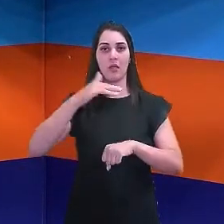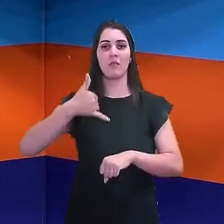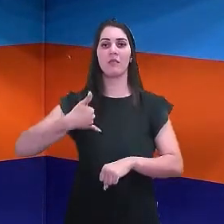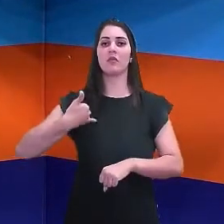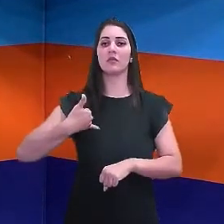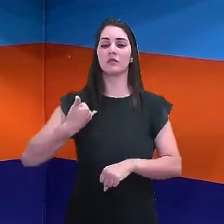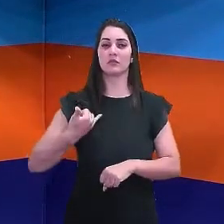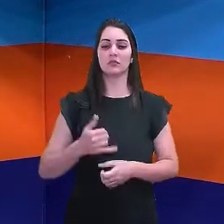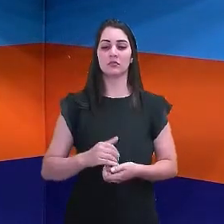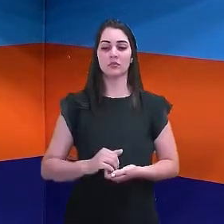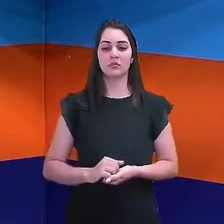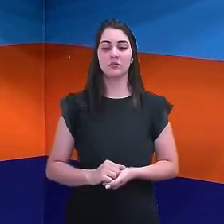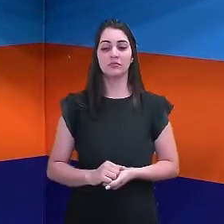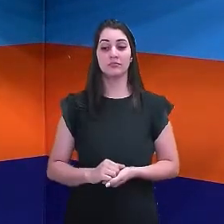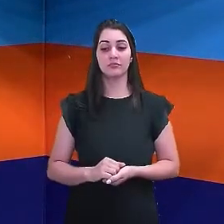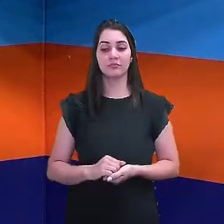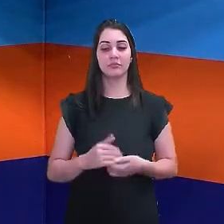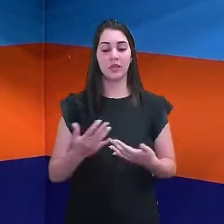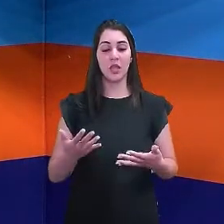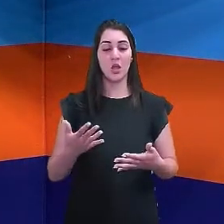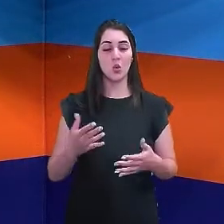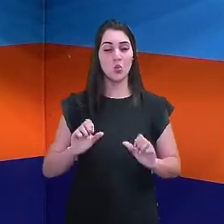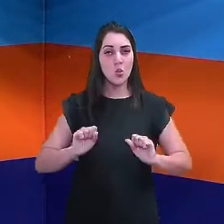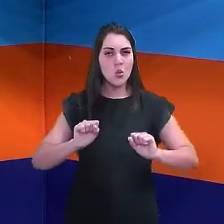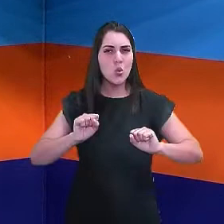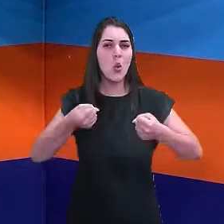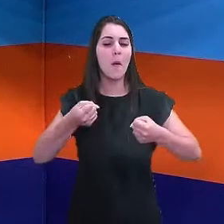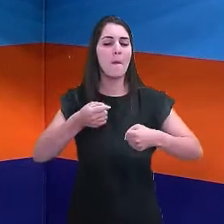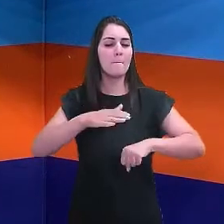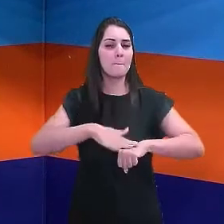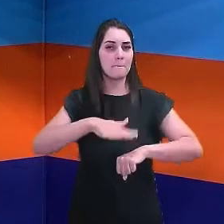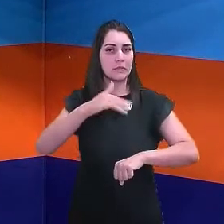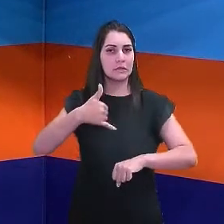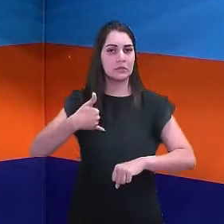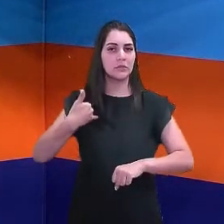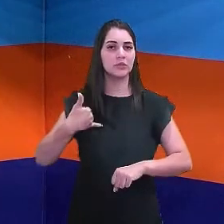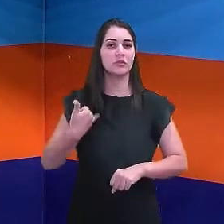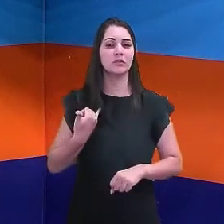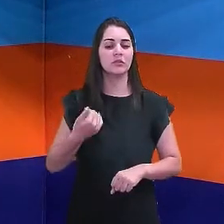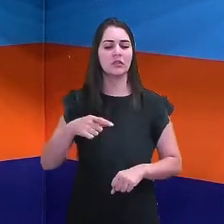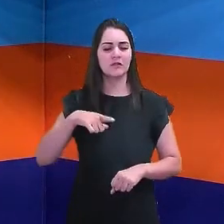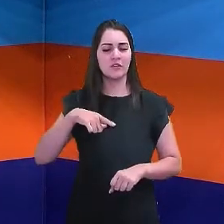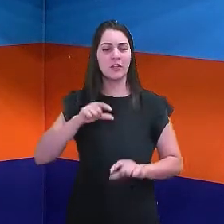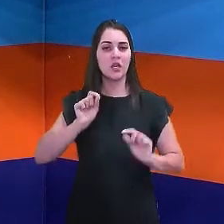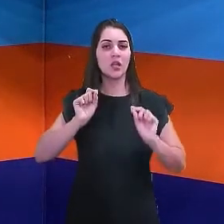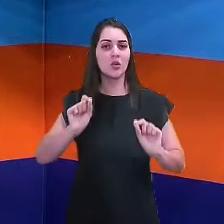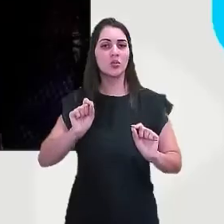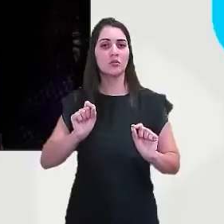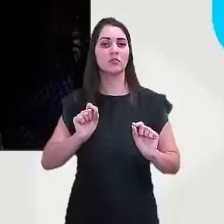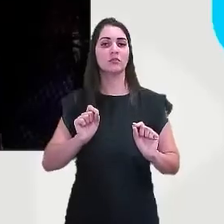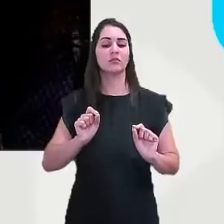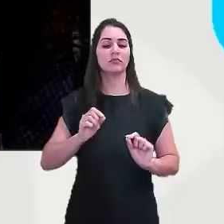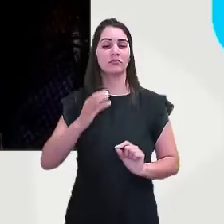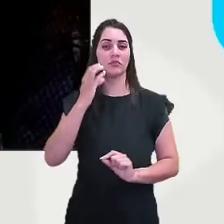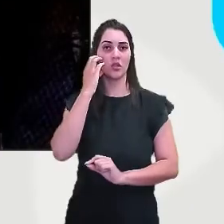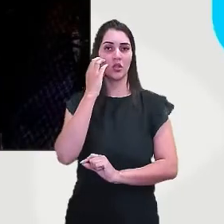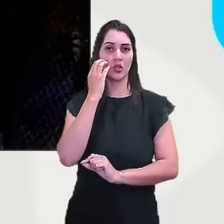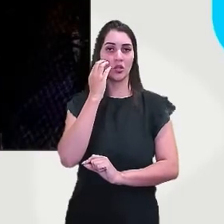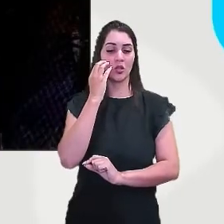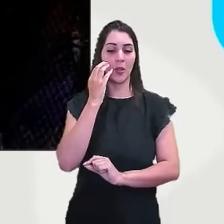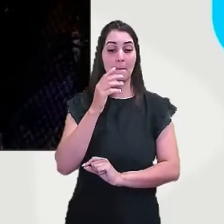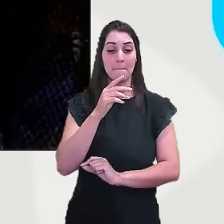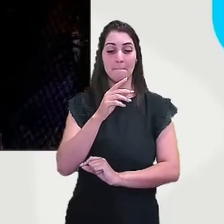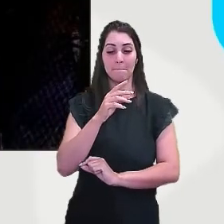da maioridade, ele vai estabelecer que que Pedro